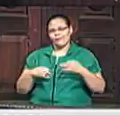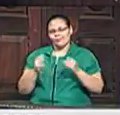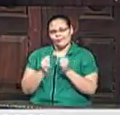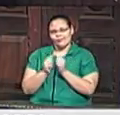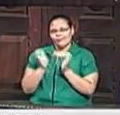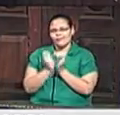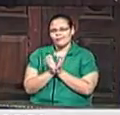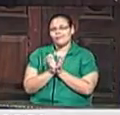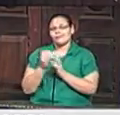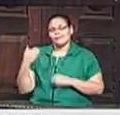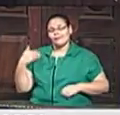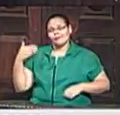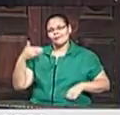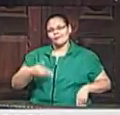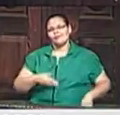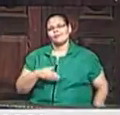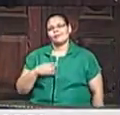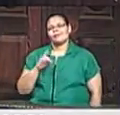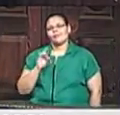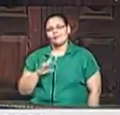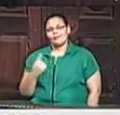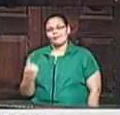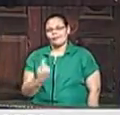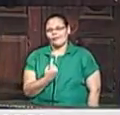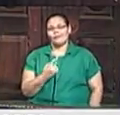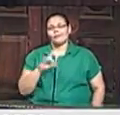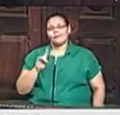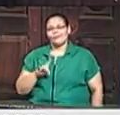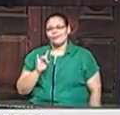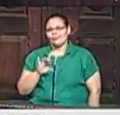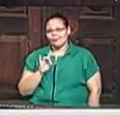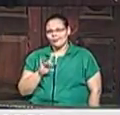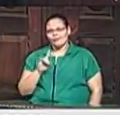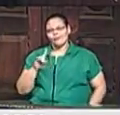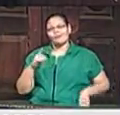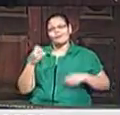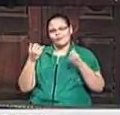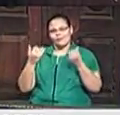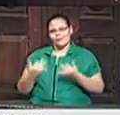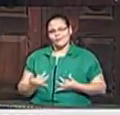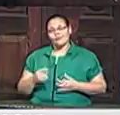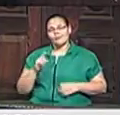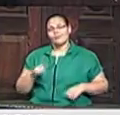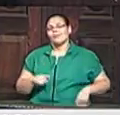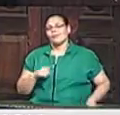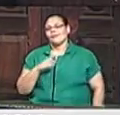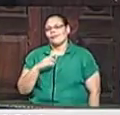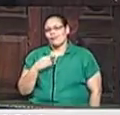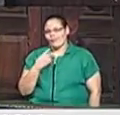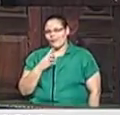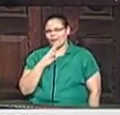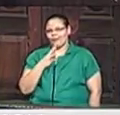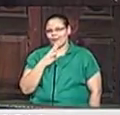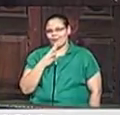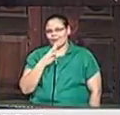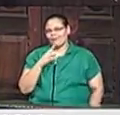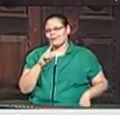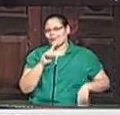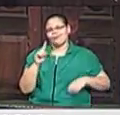serviria apenas para ratificar o reconhecimento da inconstitucionalidade.